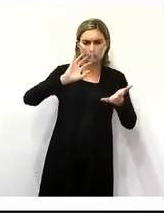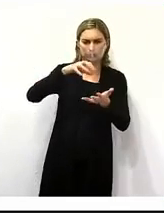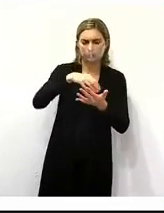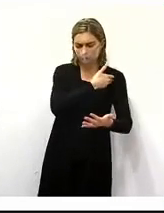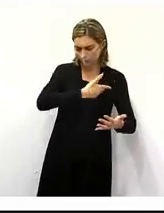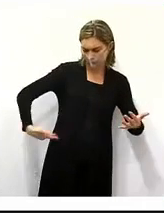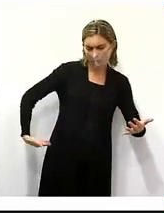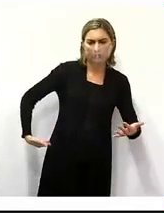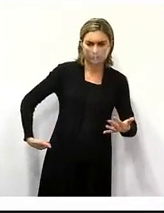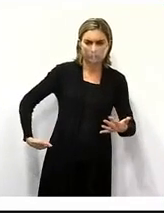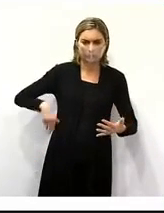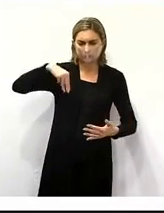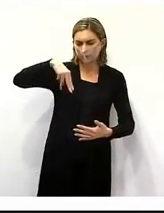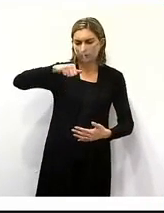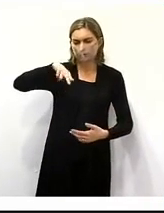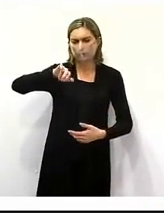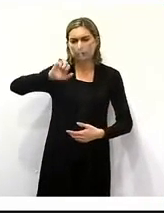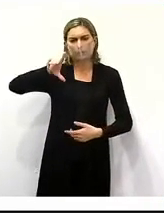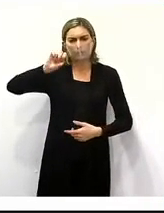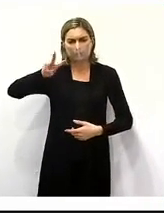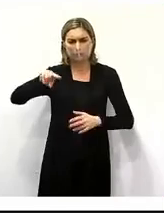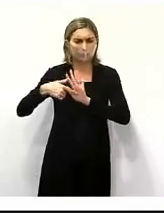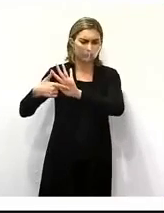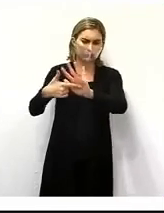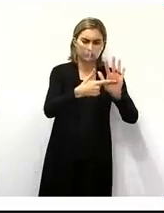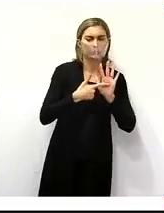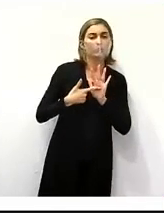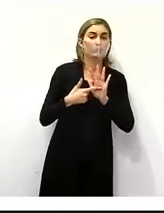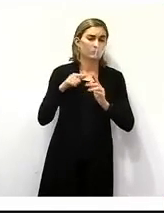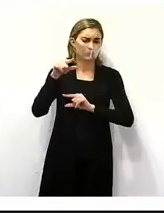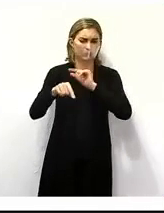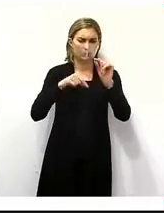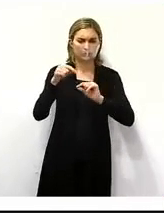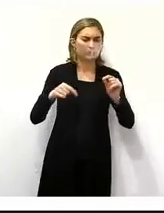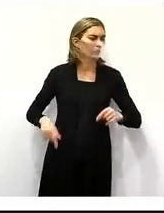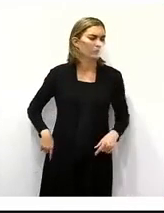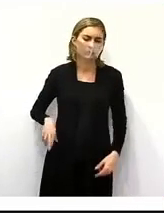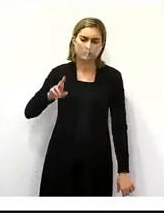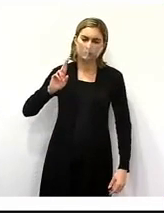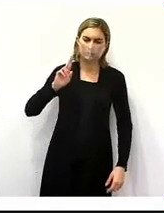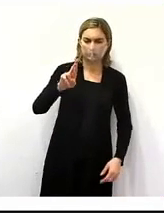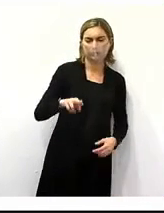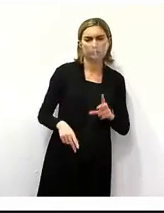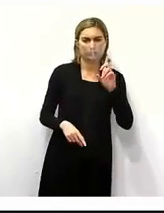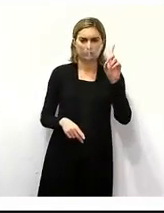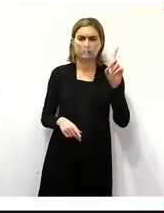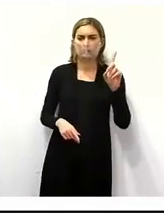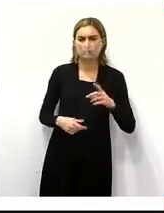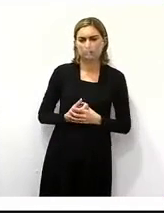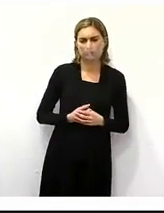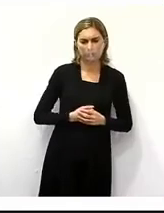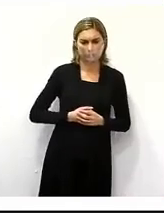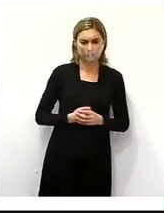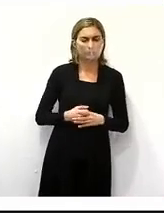do governante em Maquiavel, aponta o seguinte. Olha lá a resposta. O